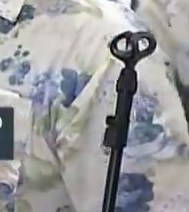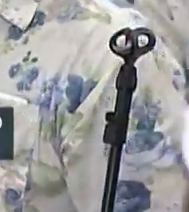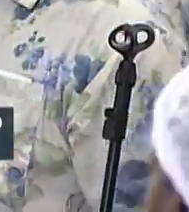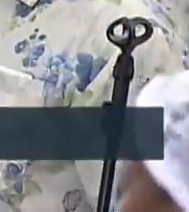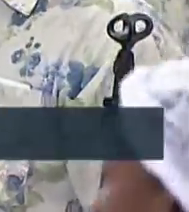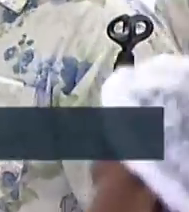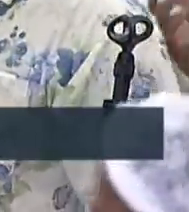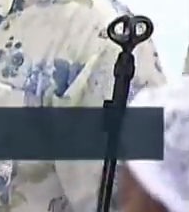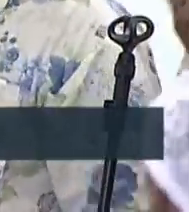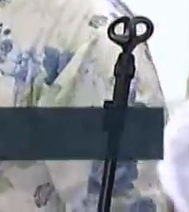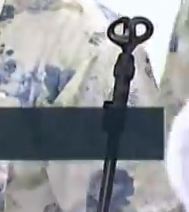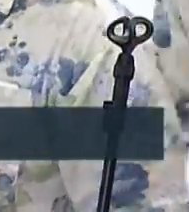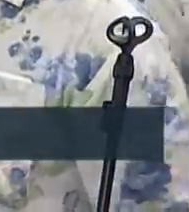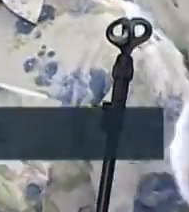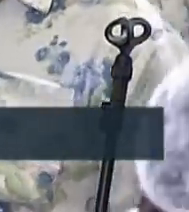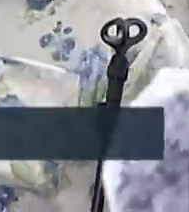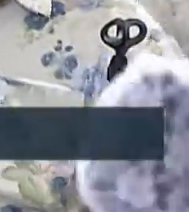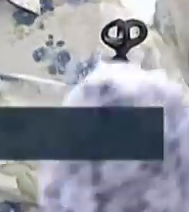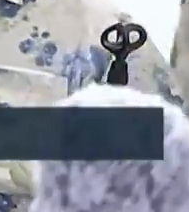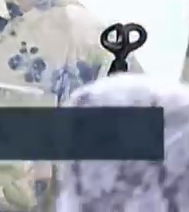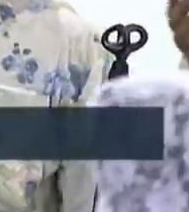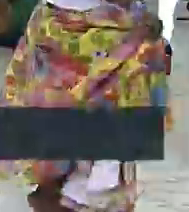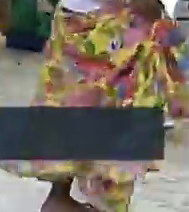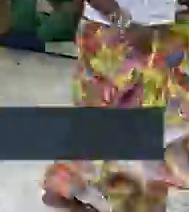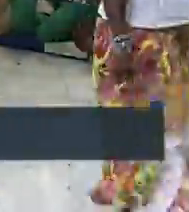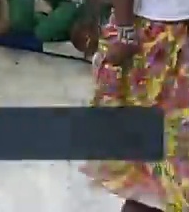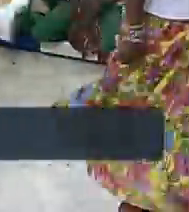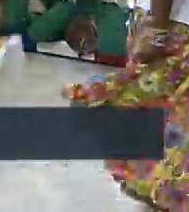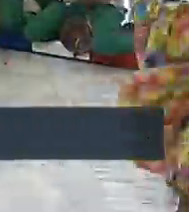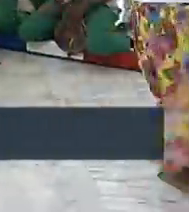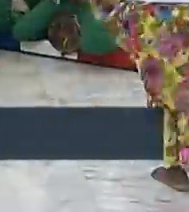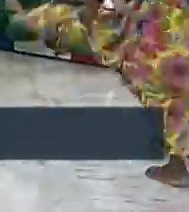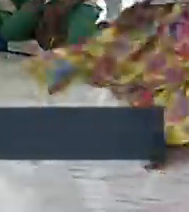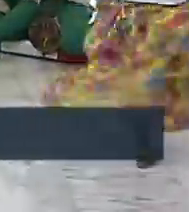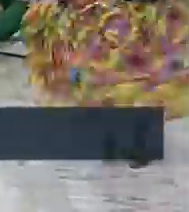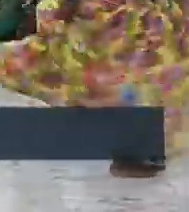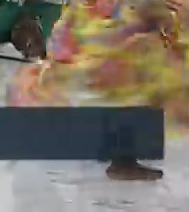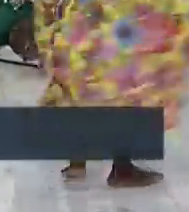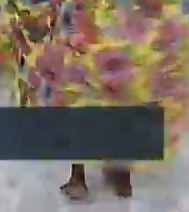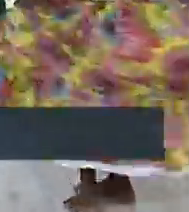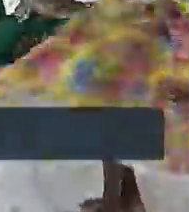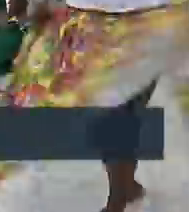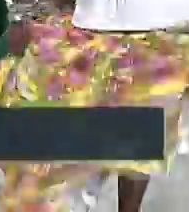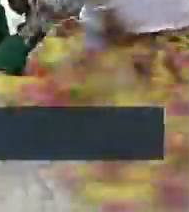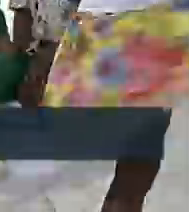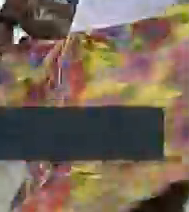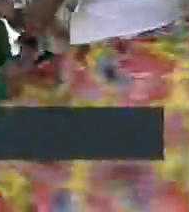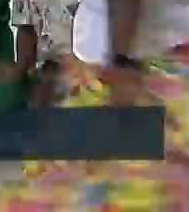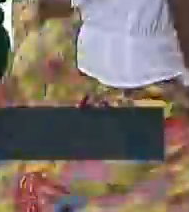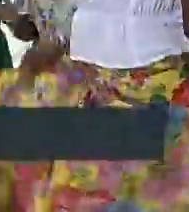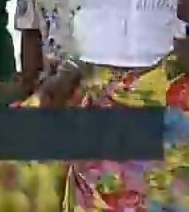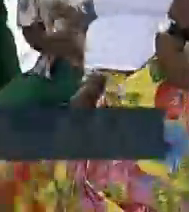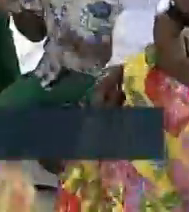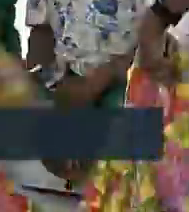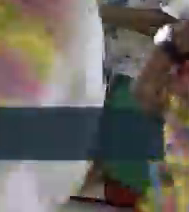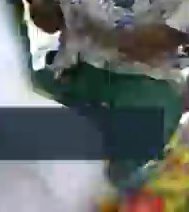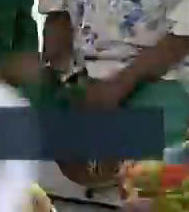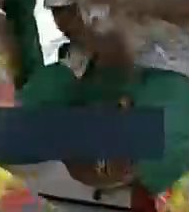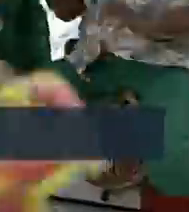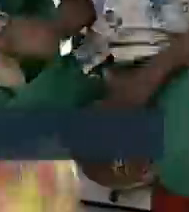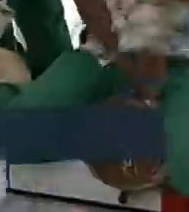a brincar tambor comigo PR meu santo padir eu tô chamando cor cor Obrigado